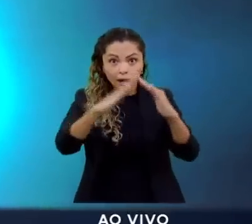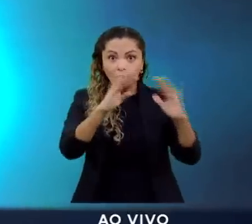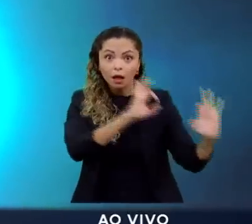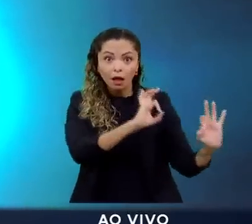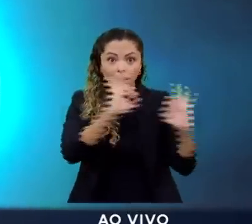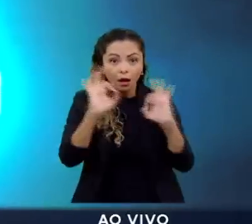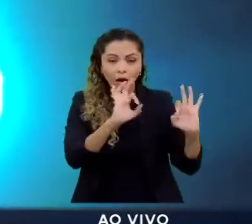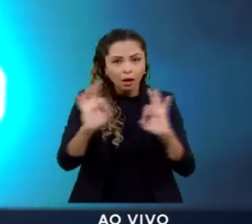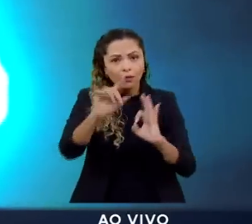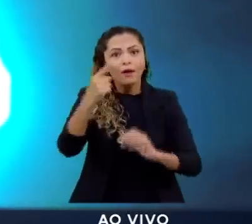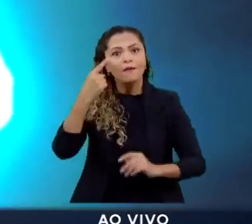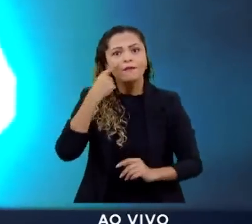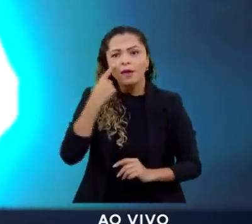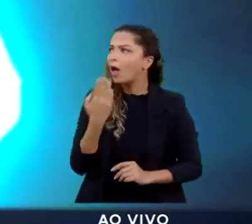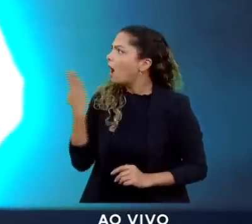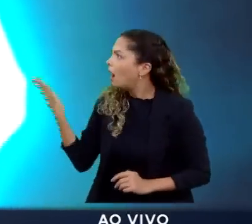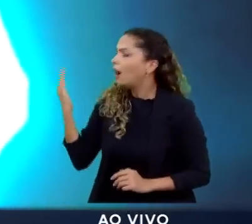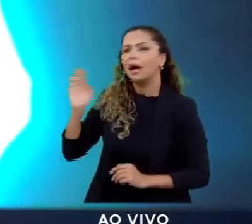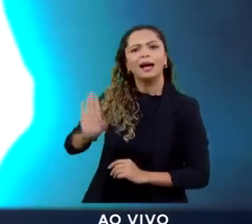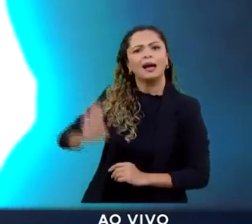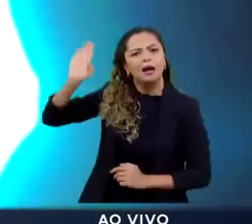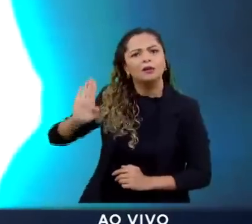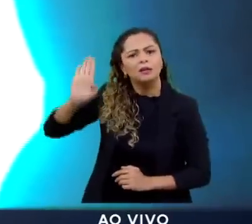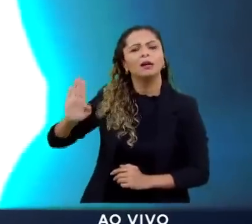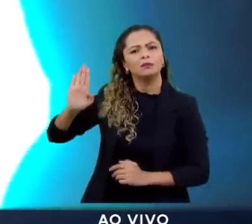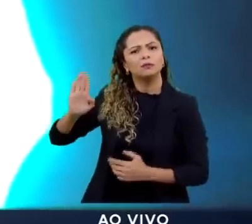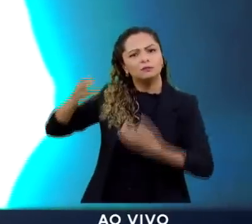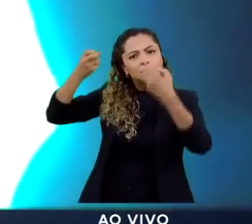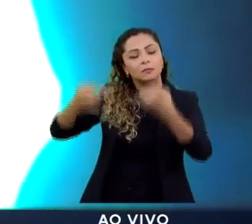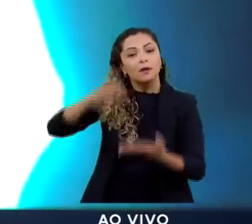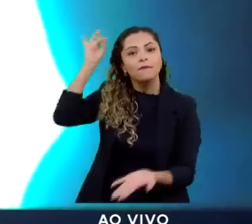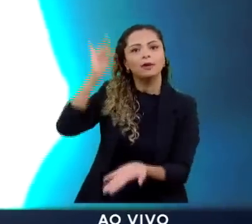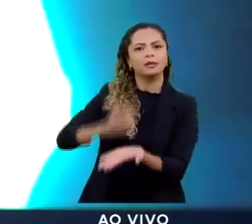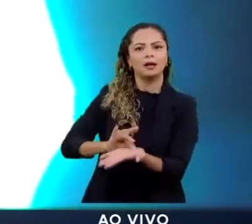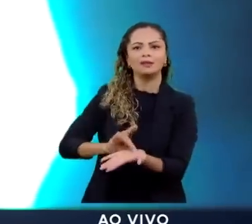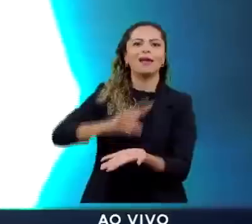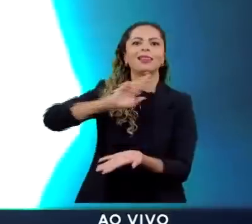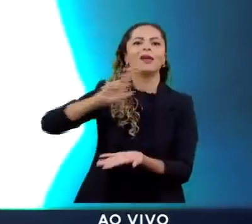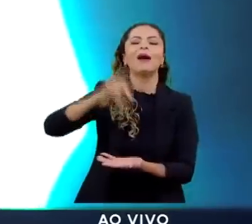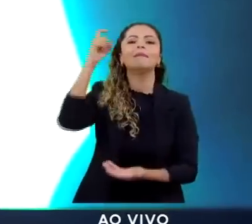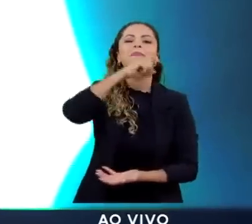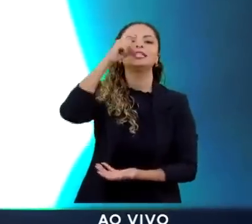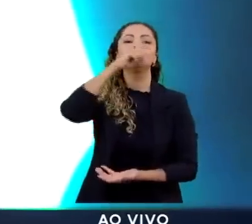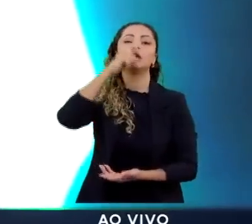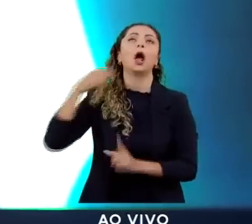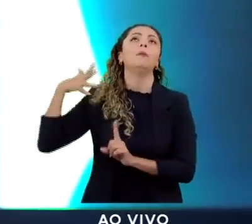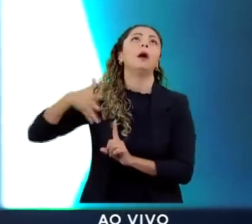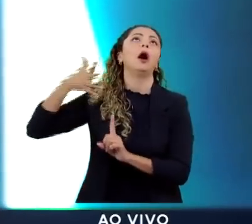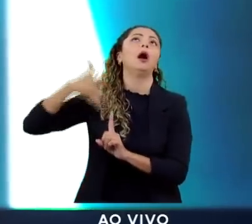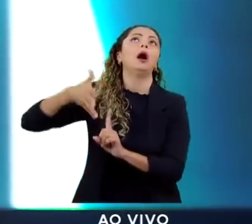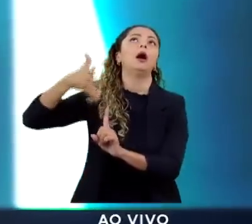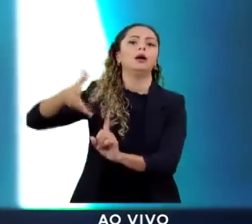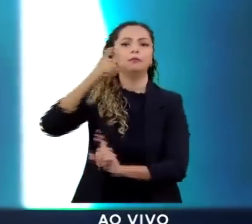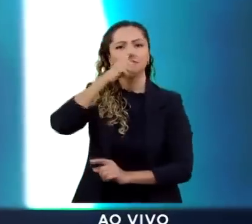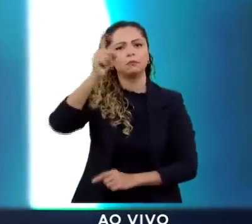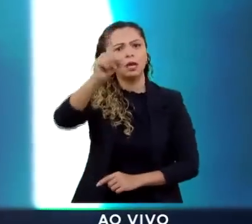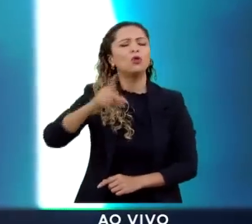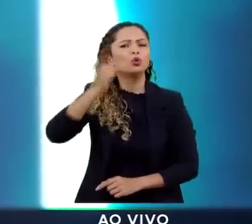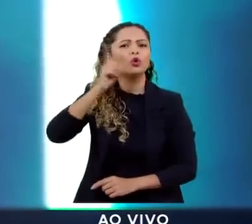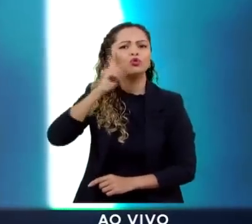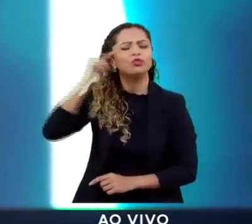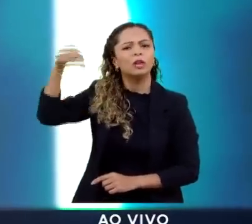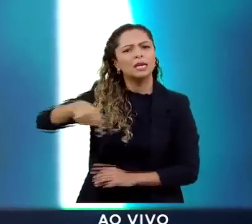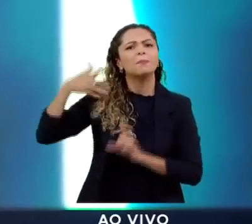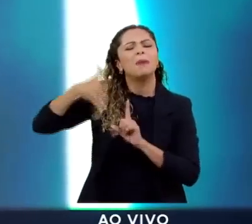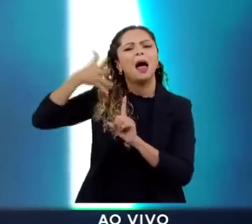da boca do candidato Verdades e não mentiras como nós ouvimos todos os dias aqui tem candidatos aqui